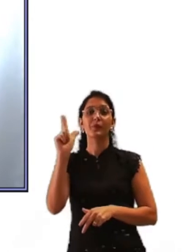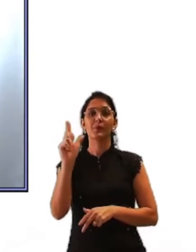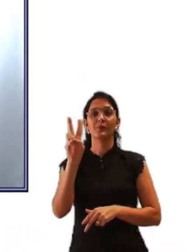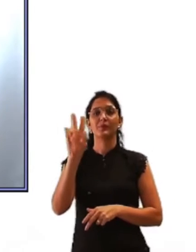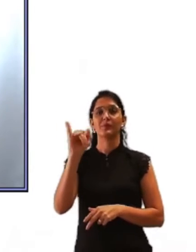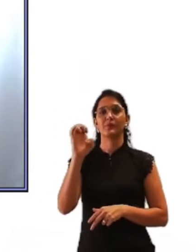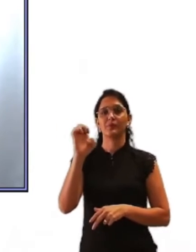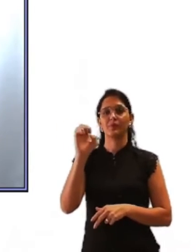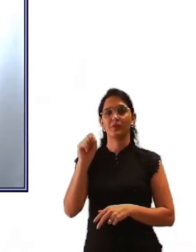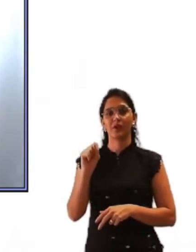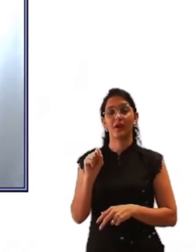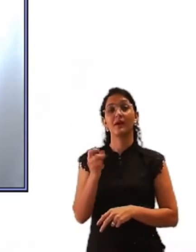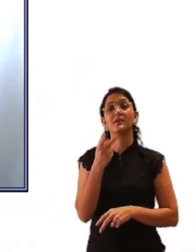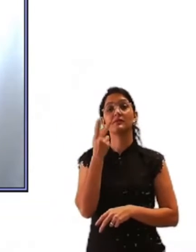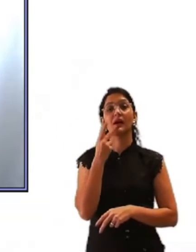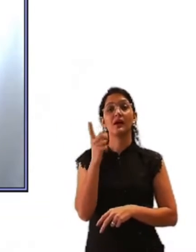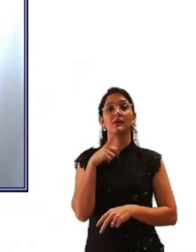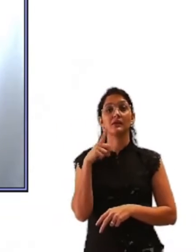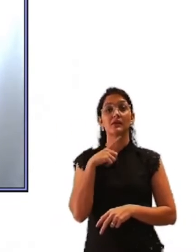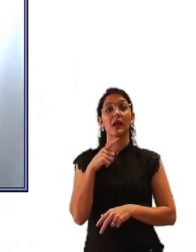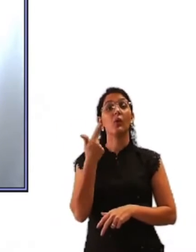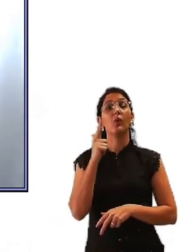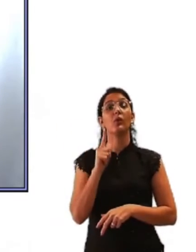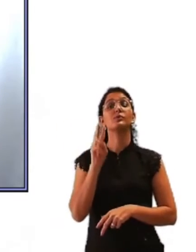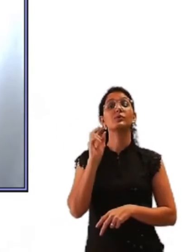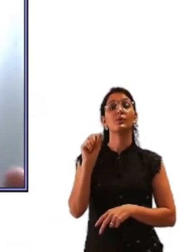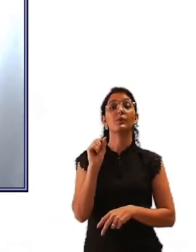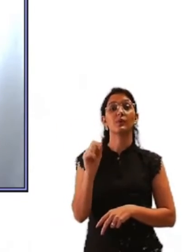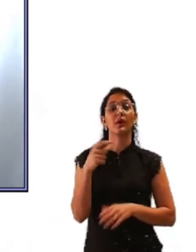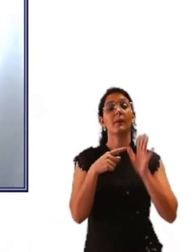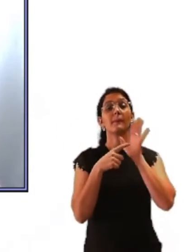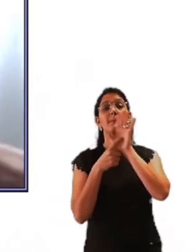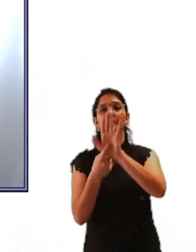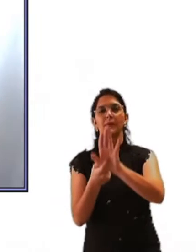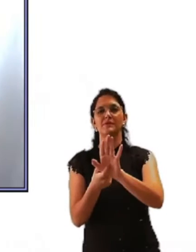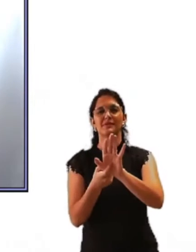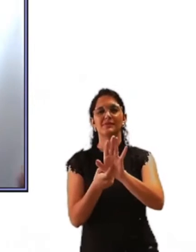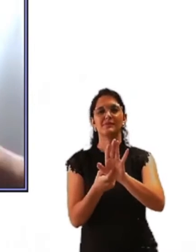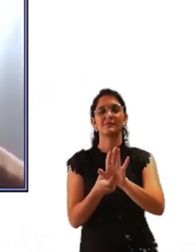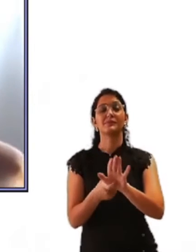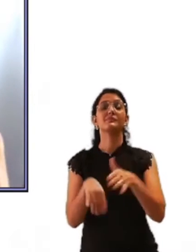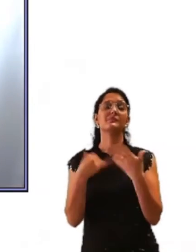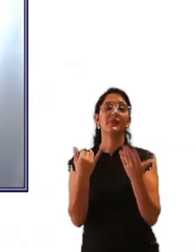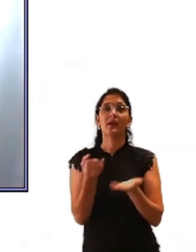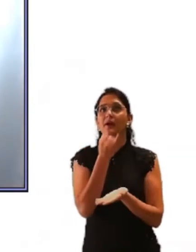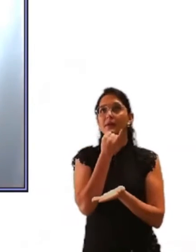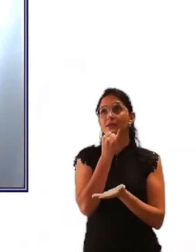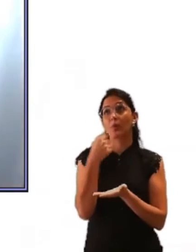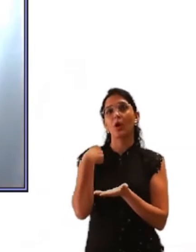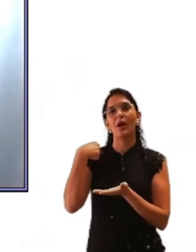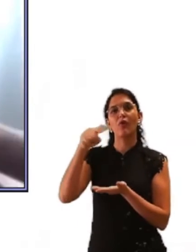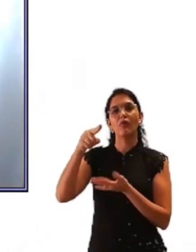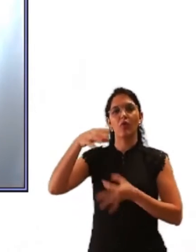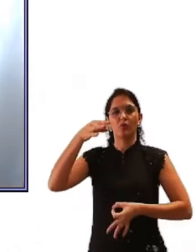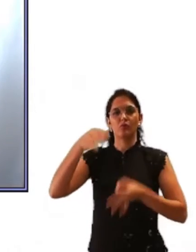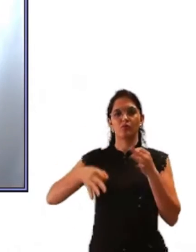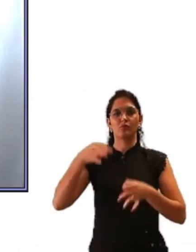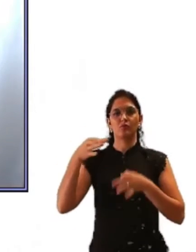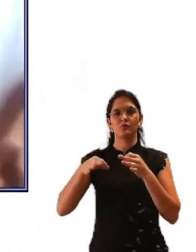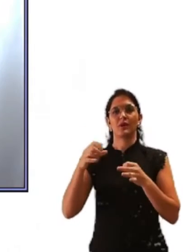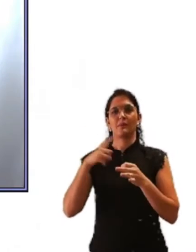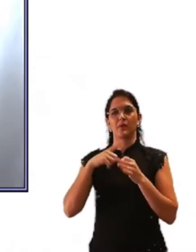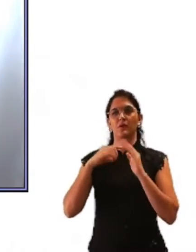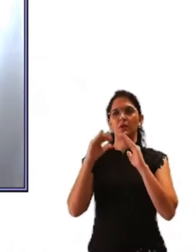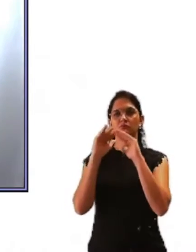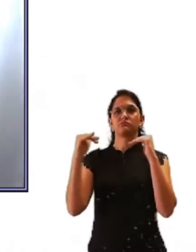um viés de representatividade. Né? Eu vou no julgamento colegiado, eu vou